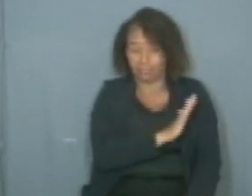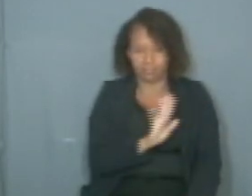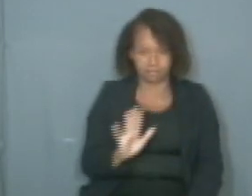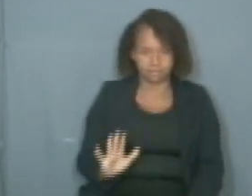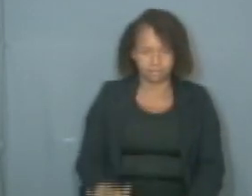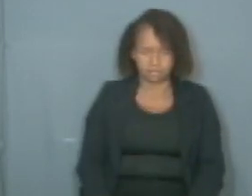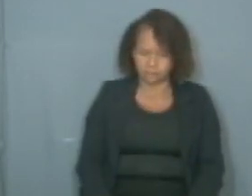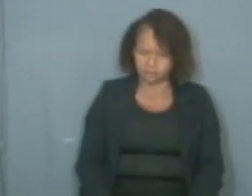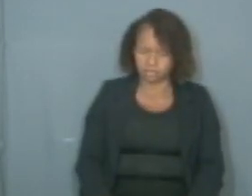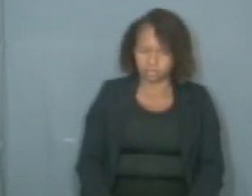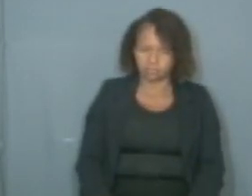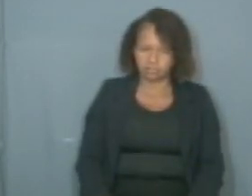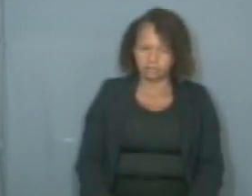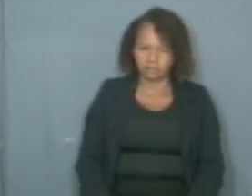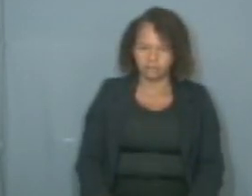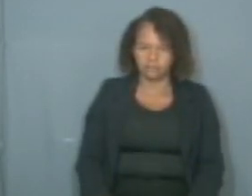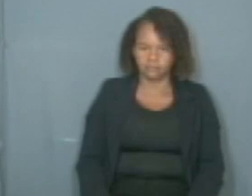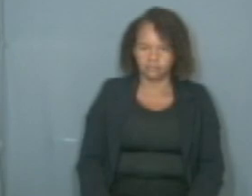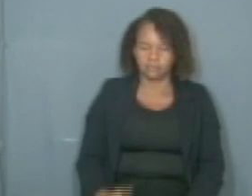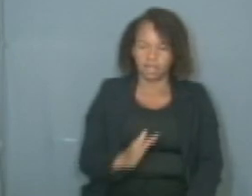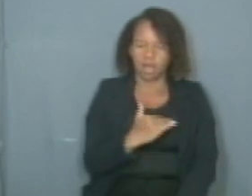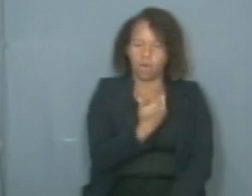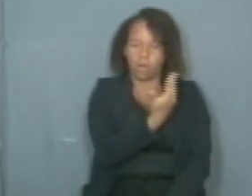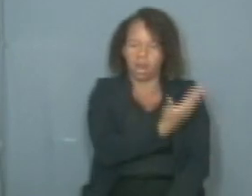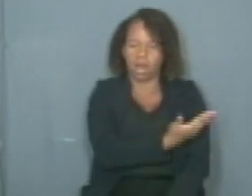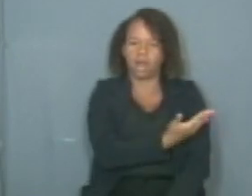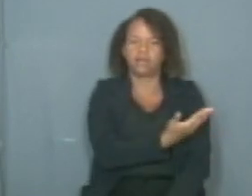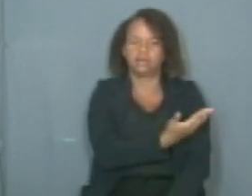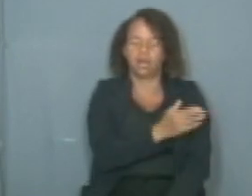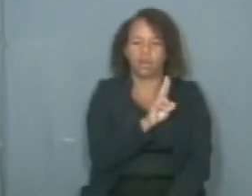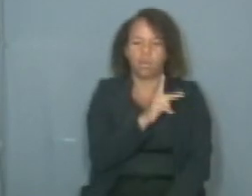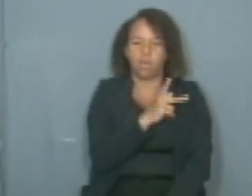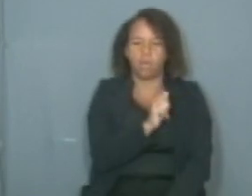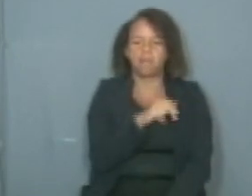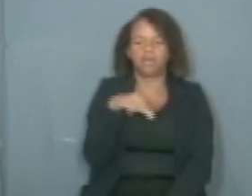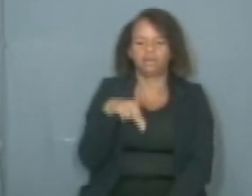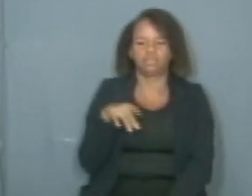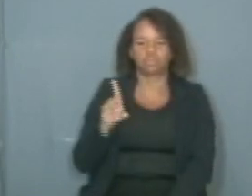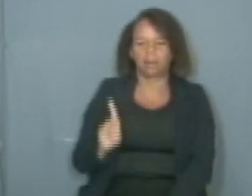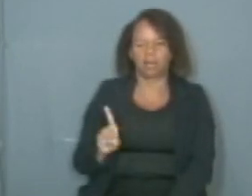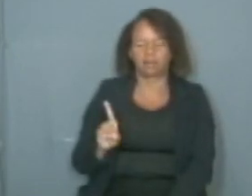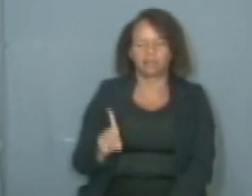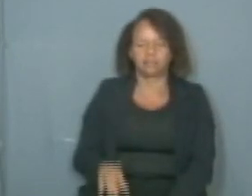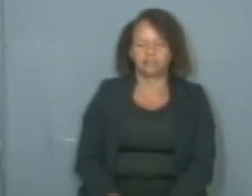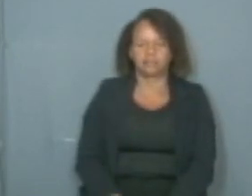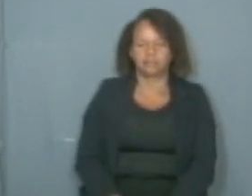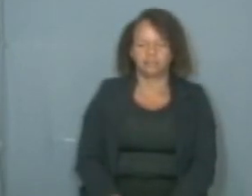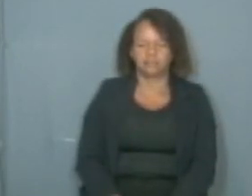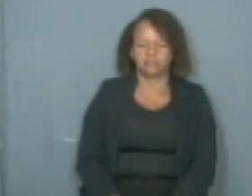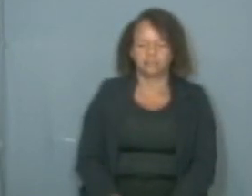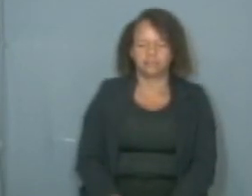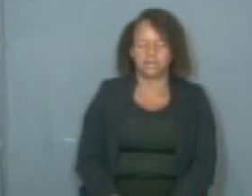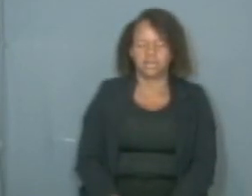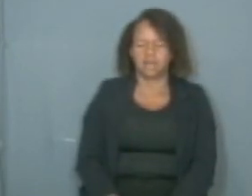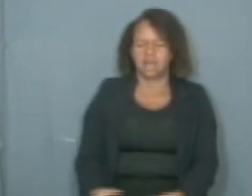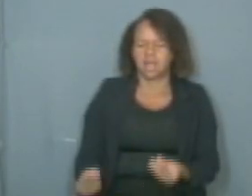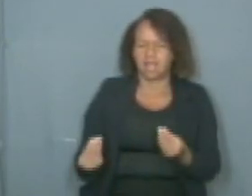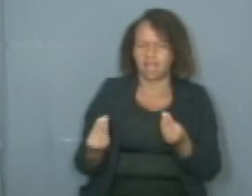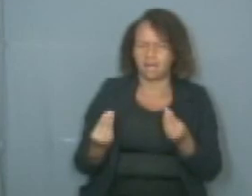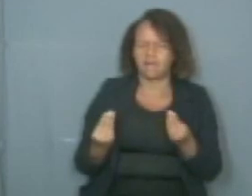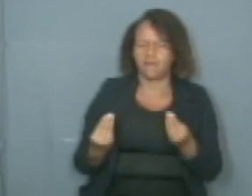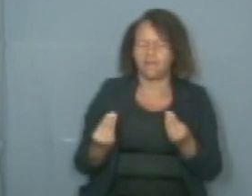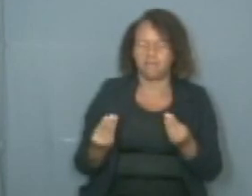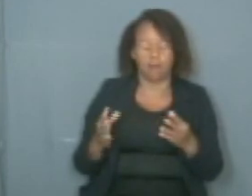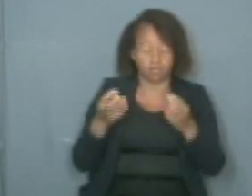Detalhe, é ao lado da UPA de Nova Descoberta. Como é que eu posso ter?